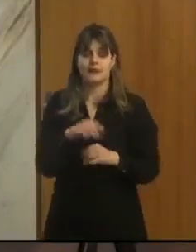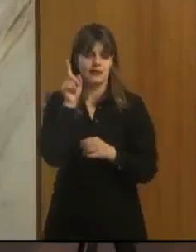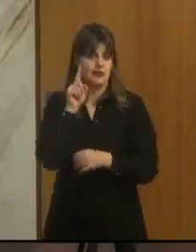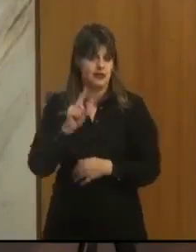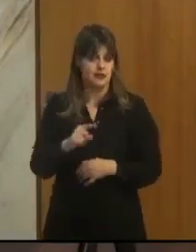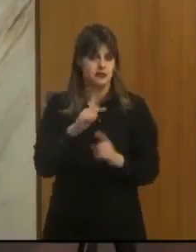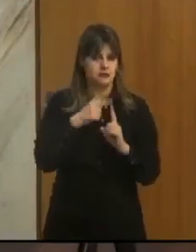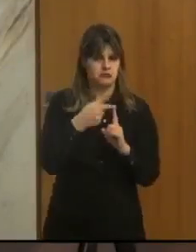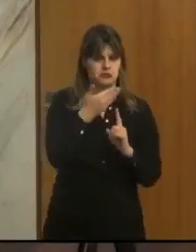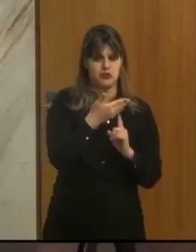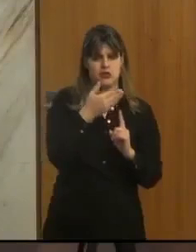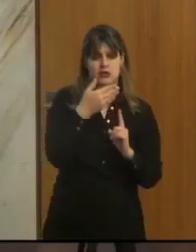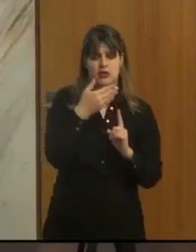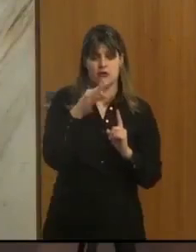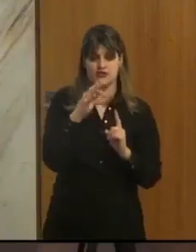desde